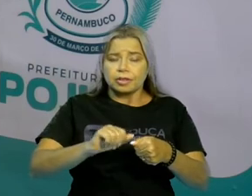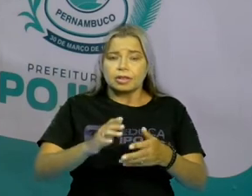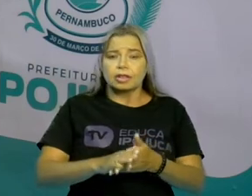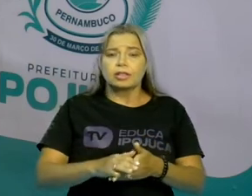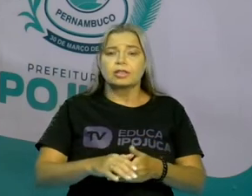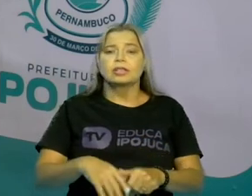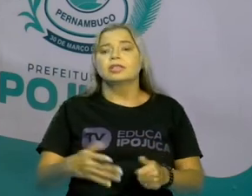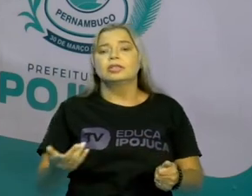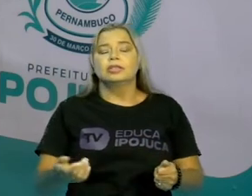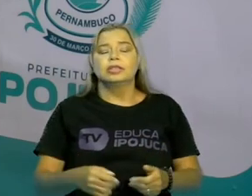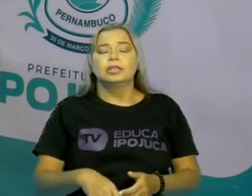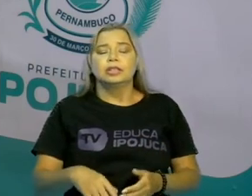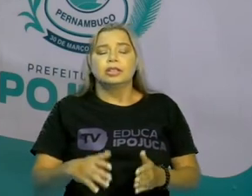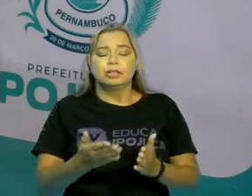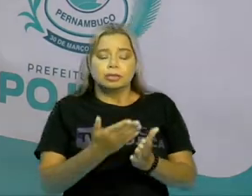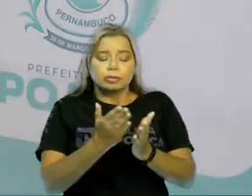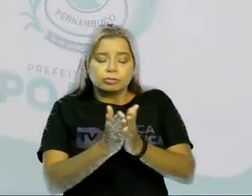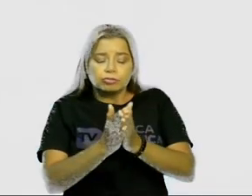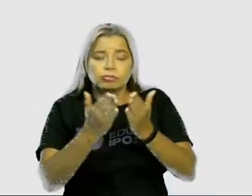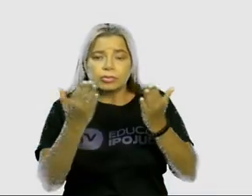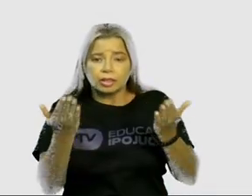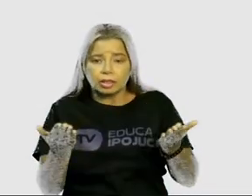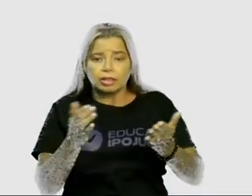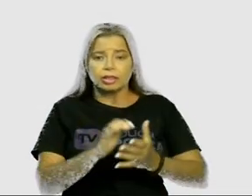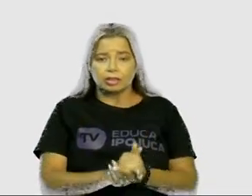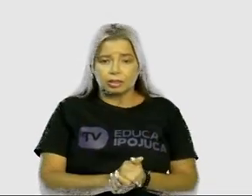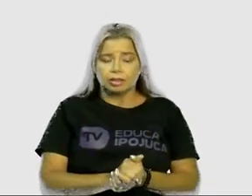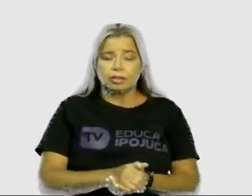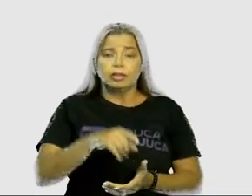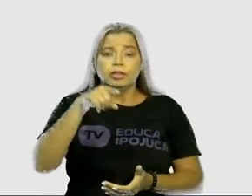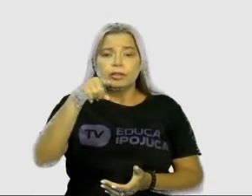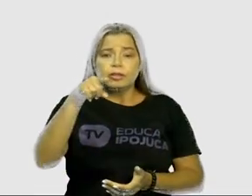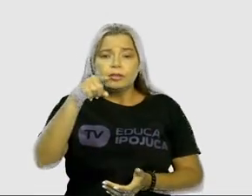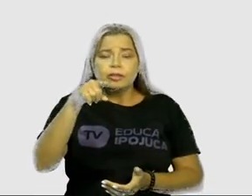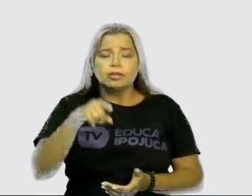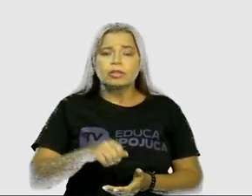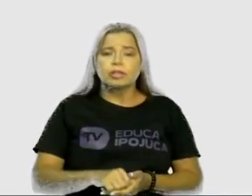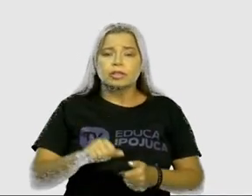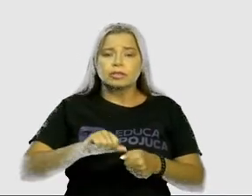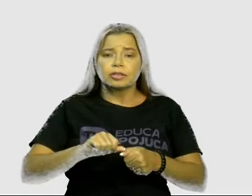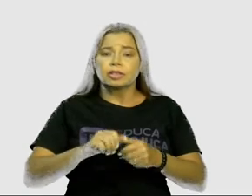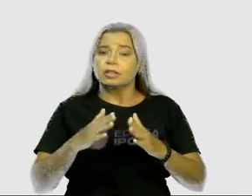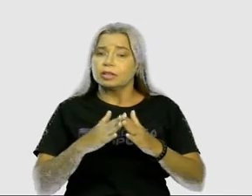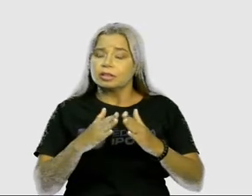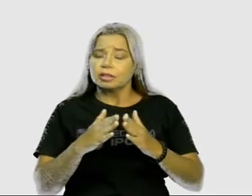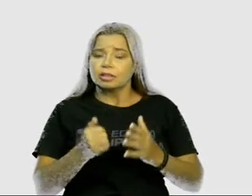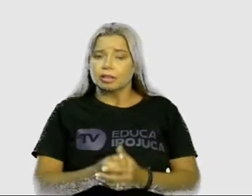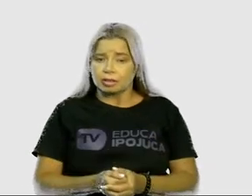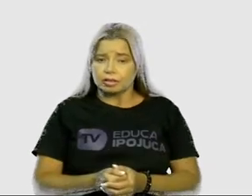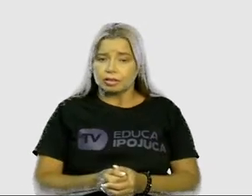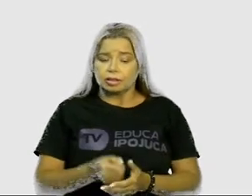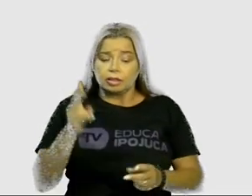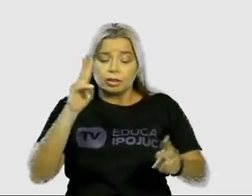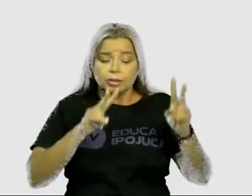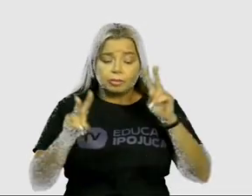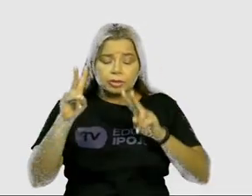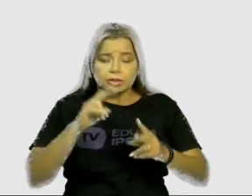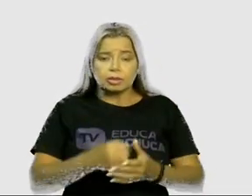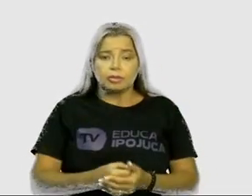caderno de vocês como assim Observe o exemplo e calcule no seu caderno 41 =